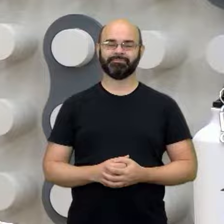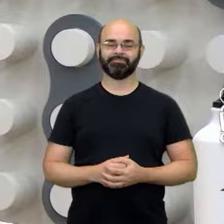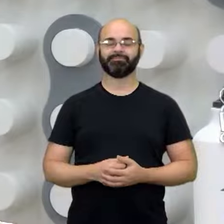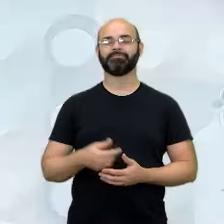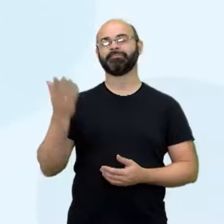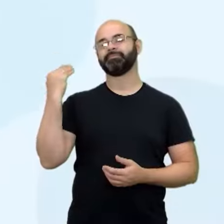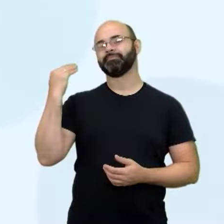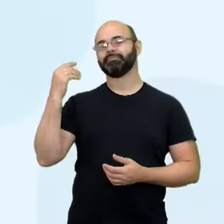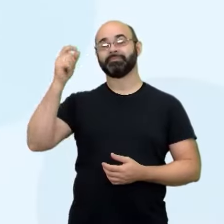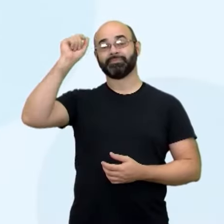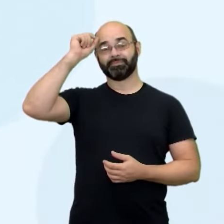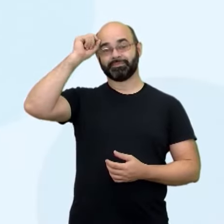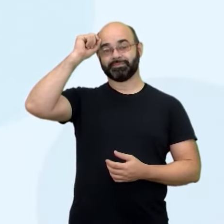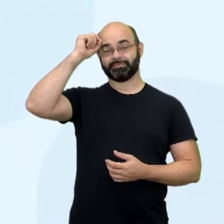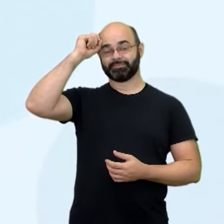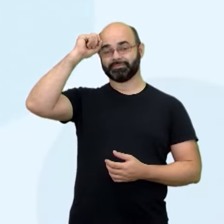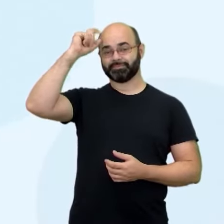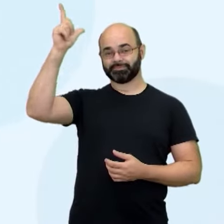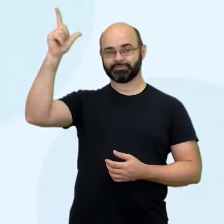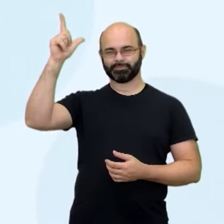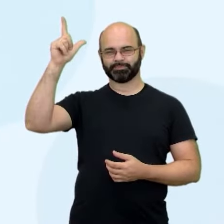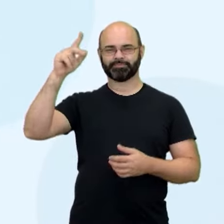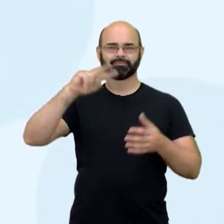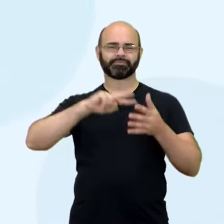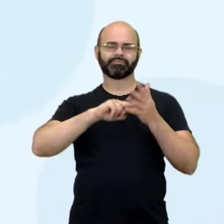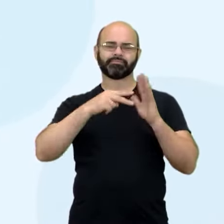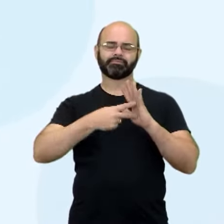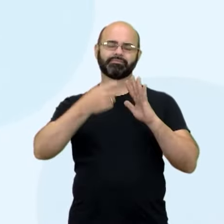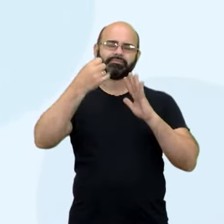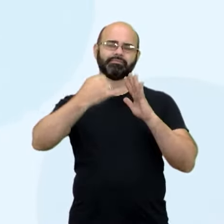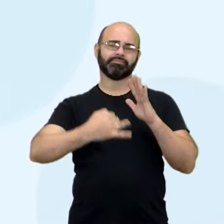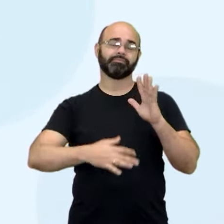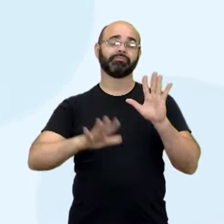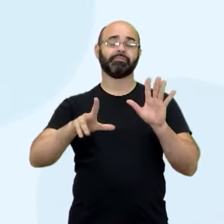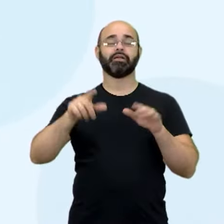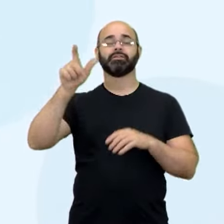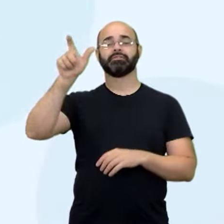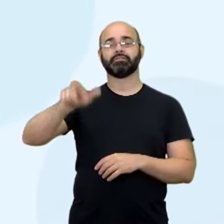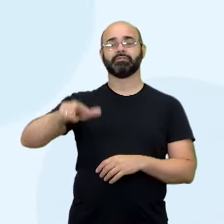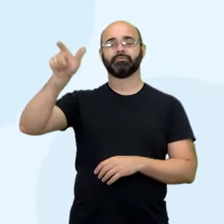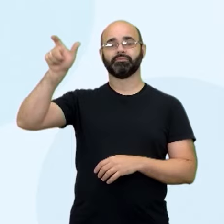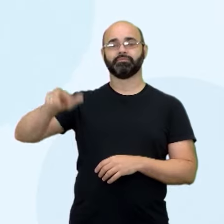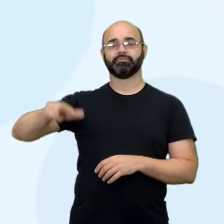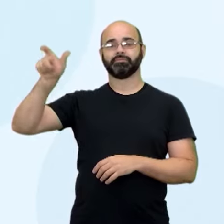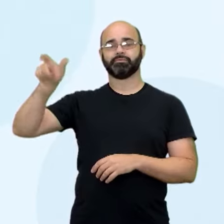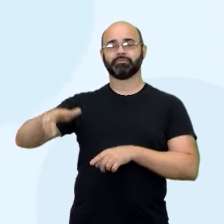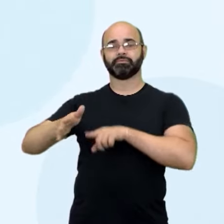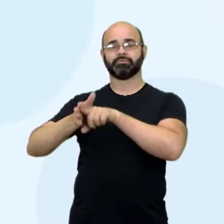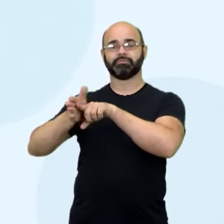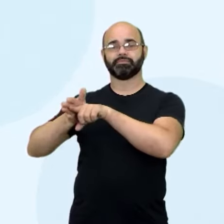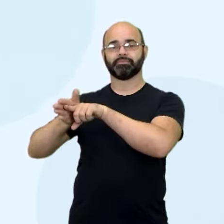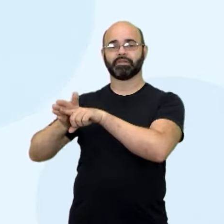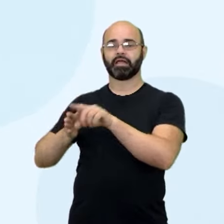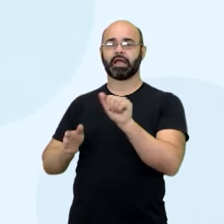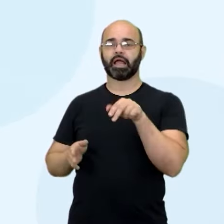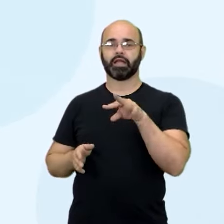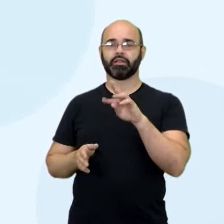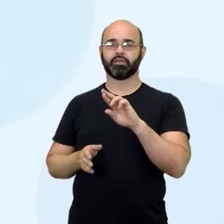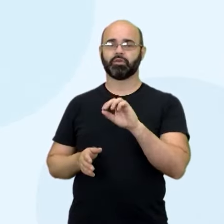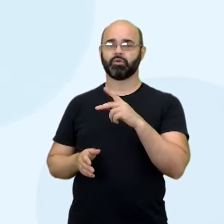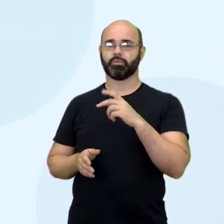de cultura, mas segundo, né, com uma visão da antropologia, tudo bem? Porque existem outras,